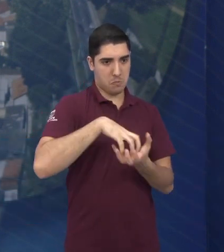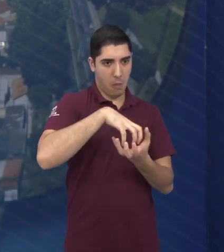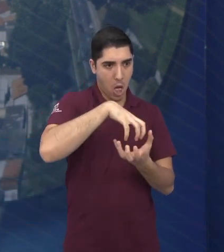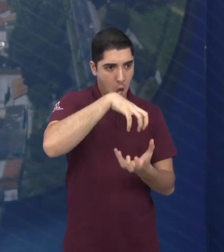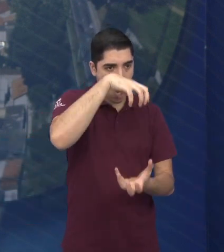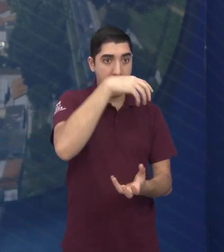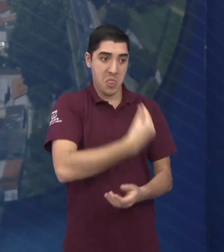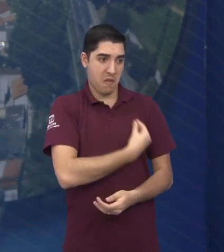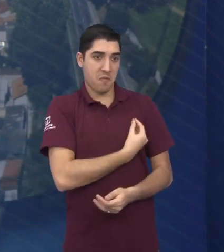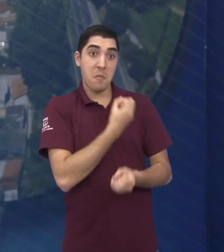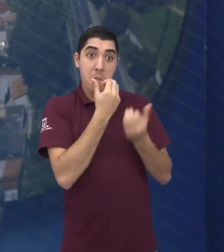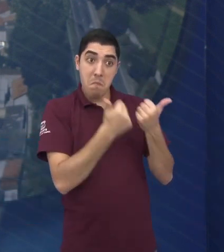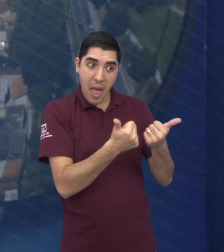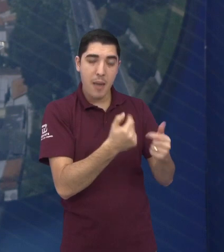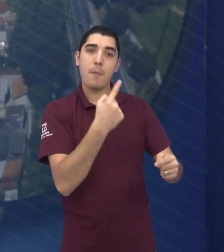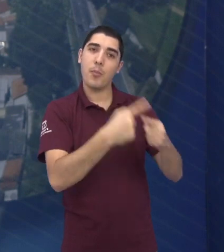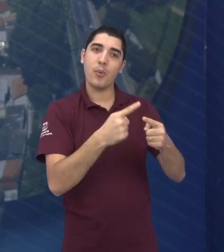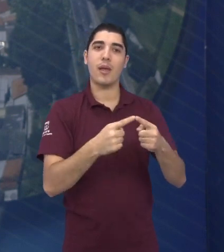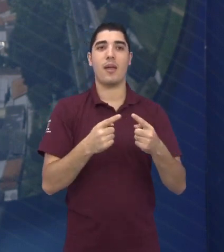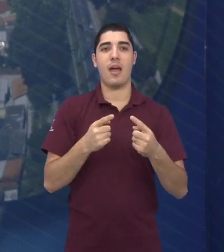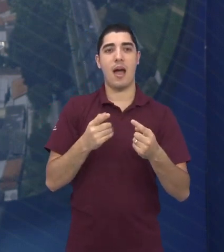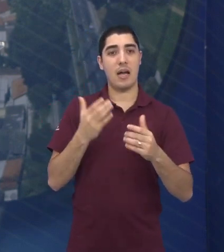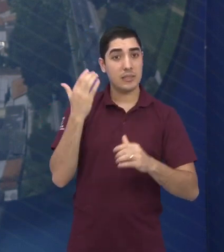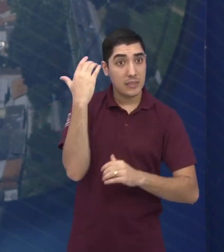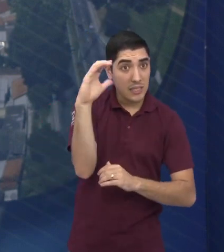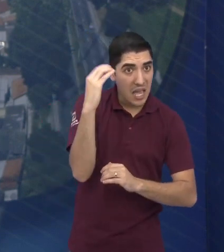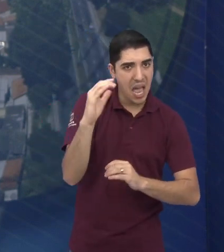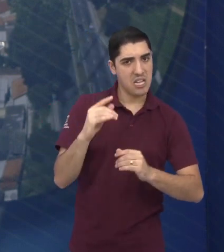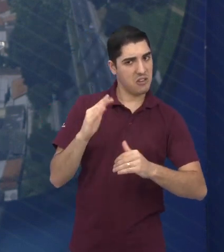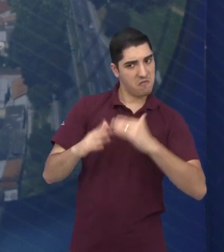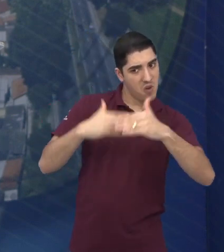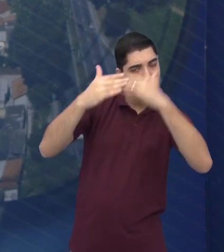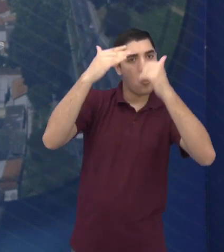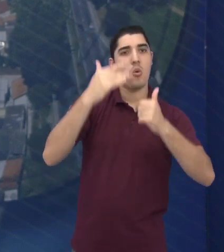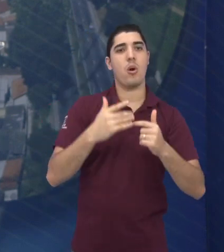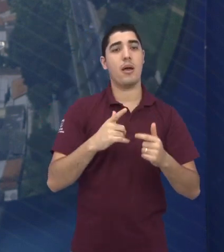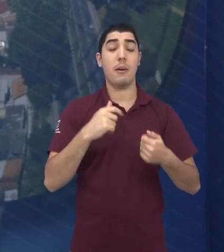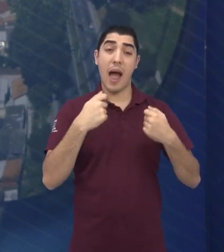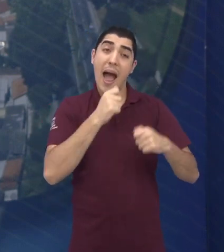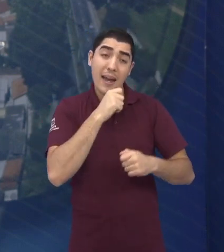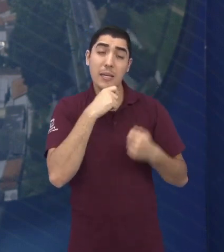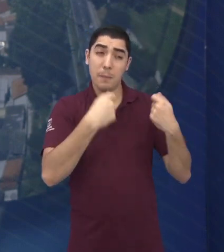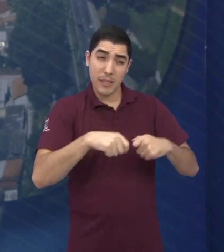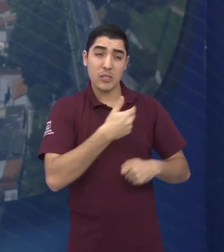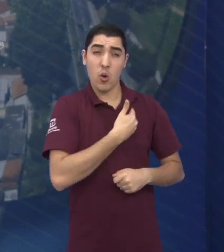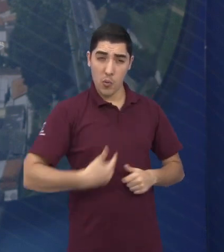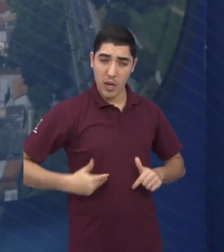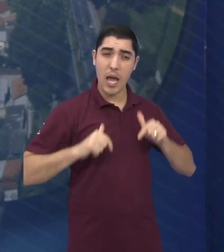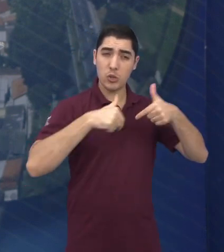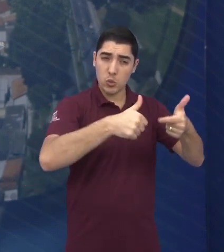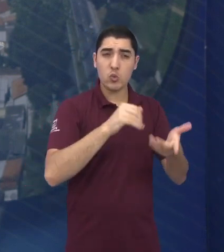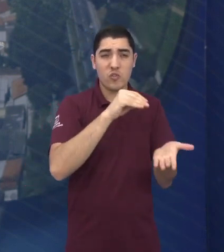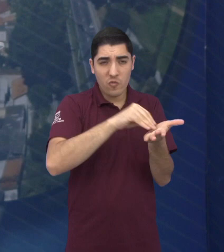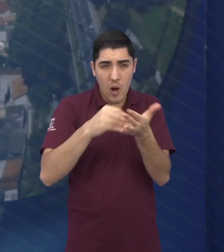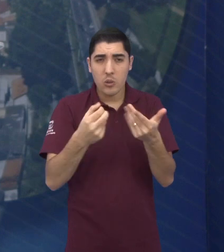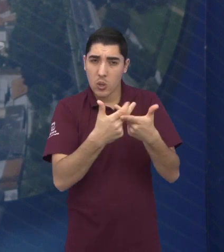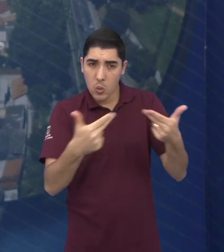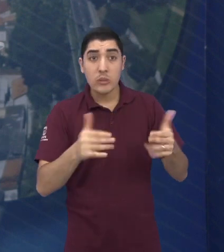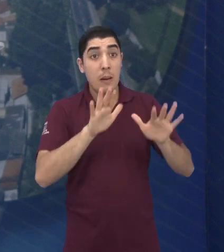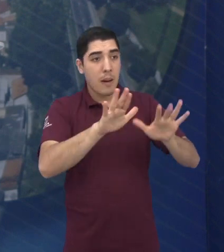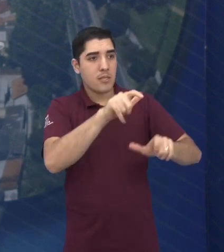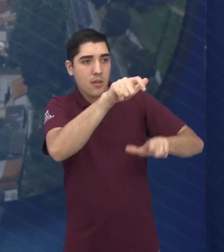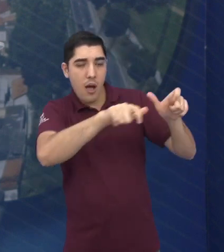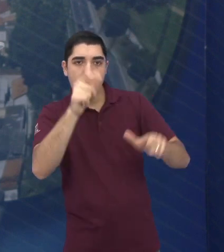tem evoluído, políticas públicas também, apesar da gente ter muito que avançar ainda, mas que a qualidade de vida, que as pessoas